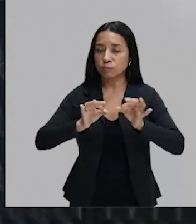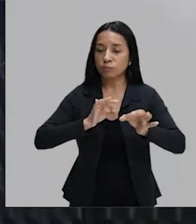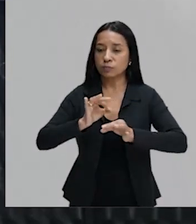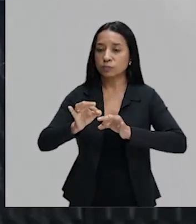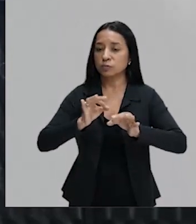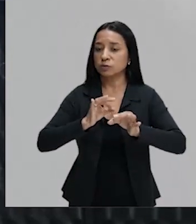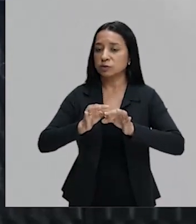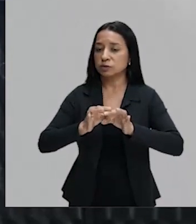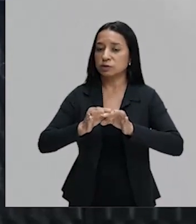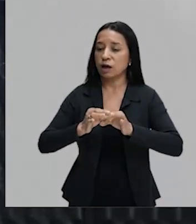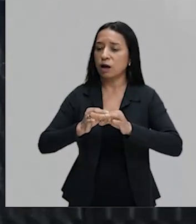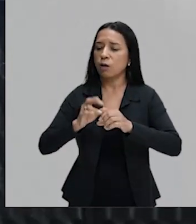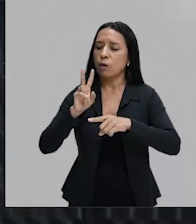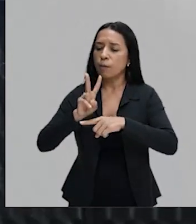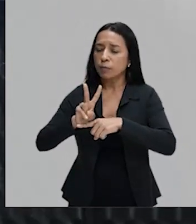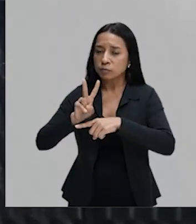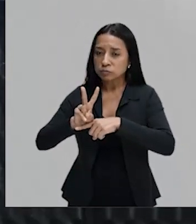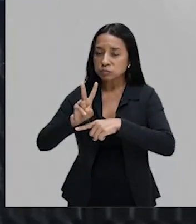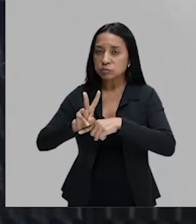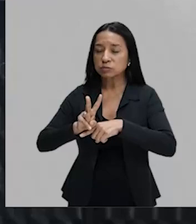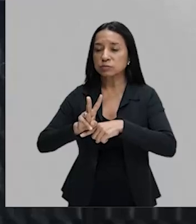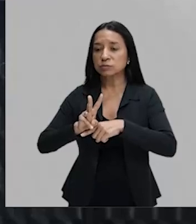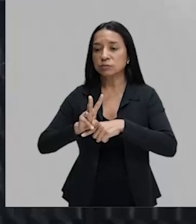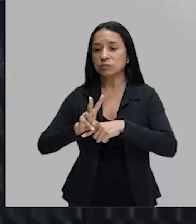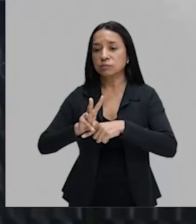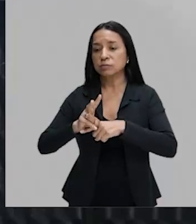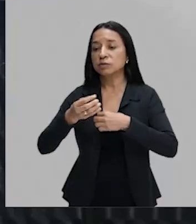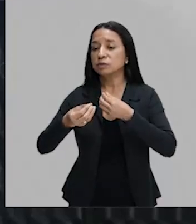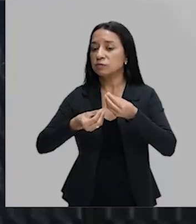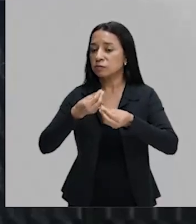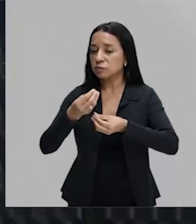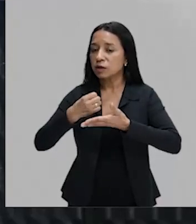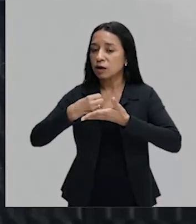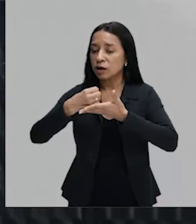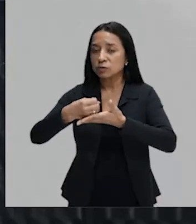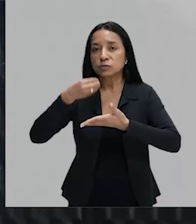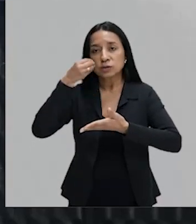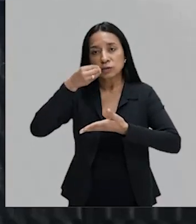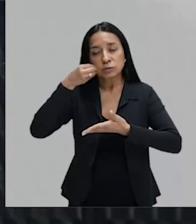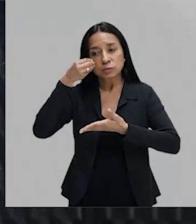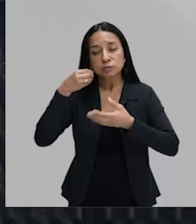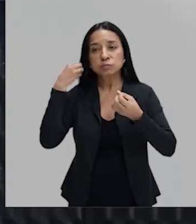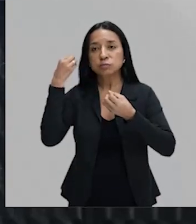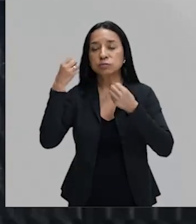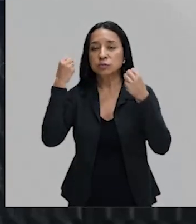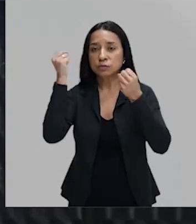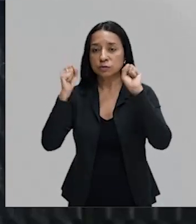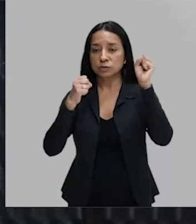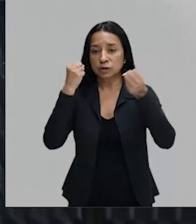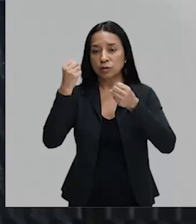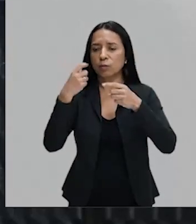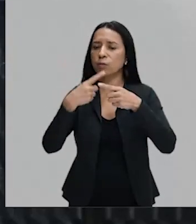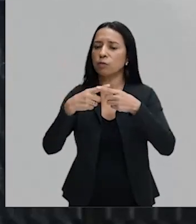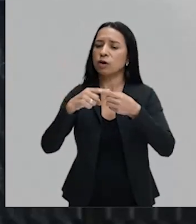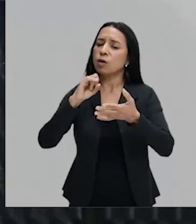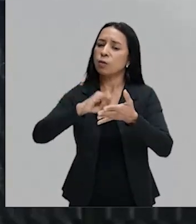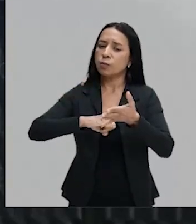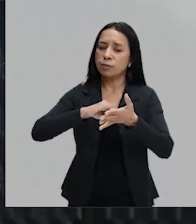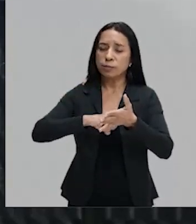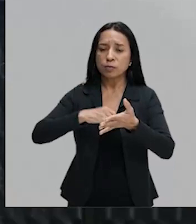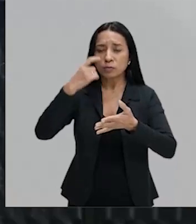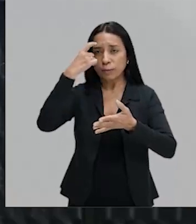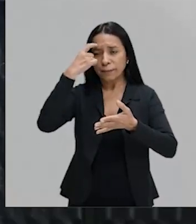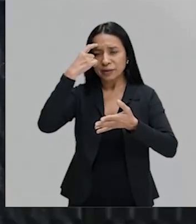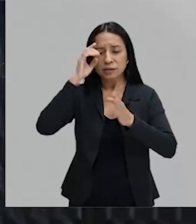um protecionismo e dessa forma favorecer essa experiência industrial, porque a tarifa Alves Branco ela não foi pensada sobre